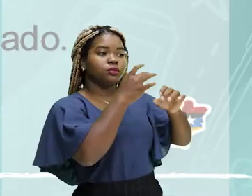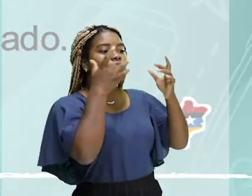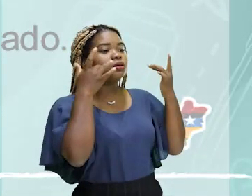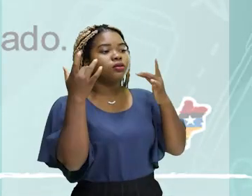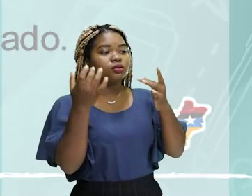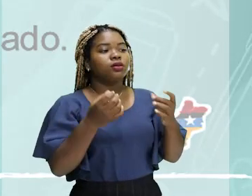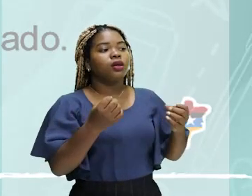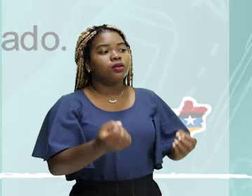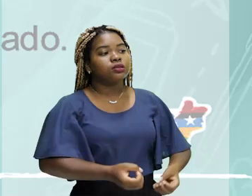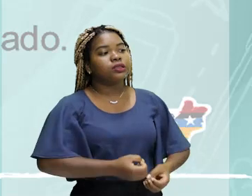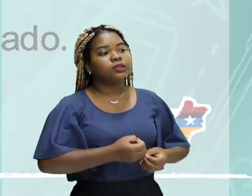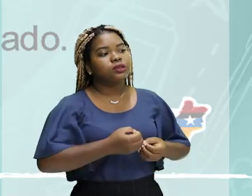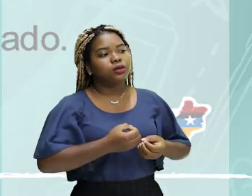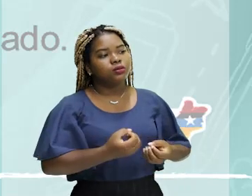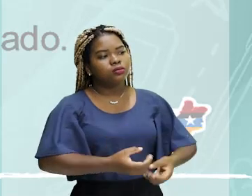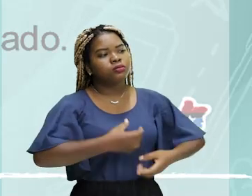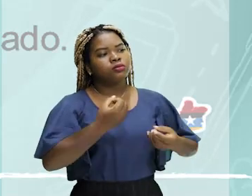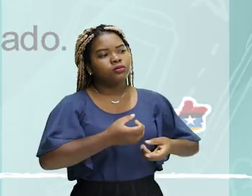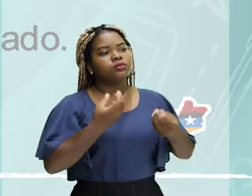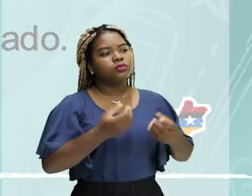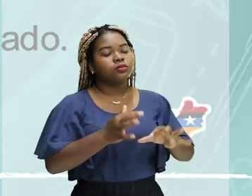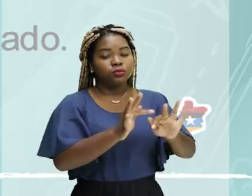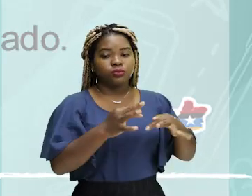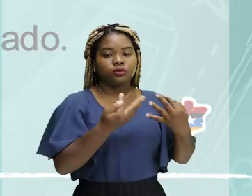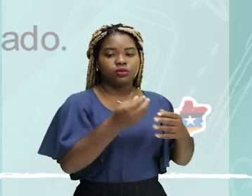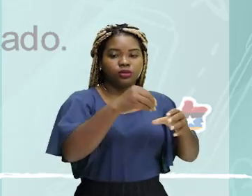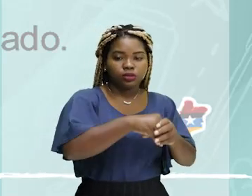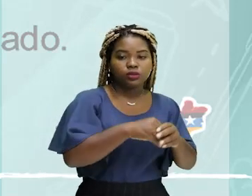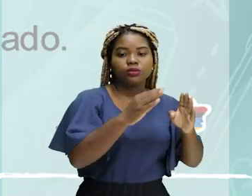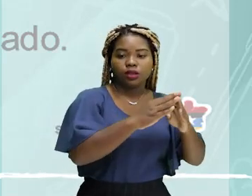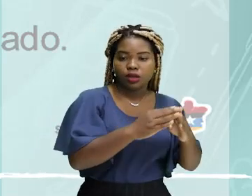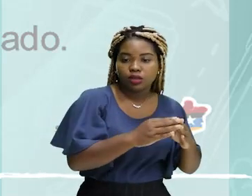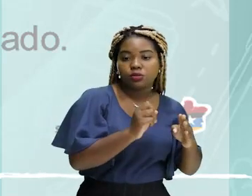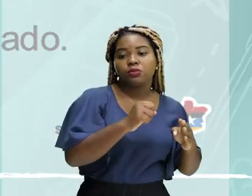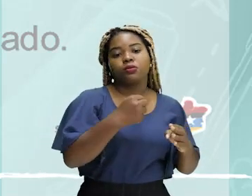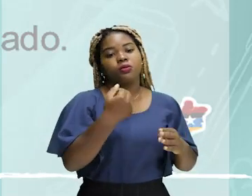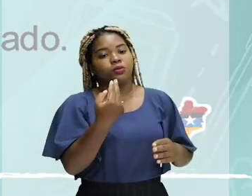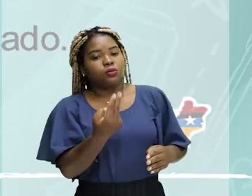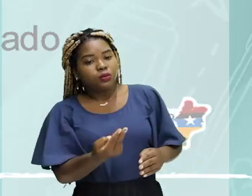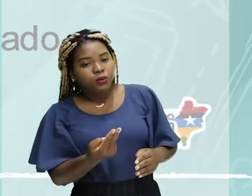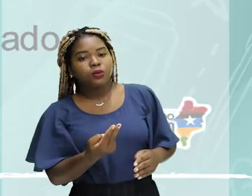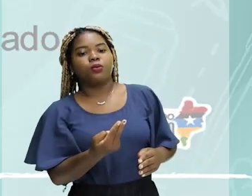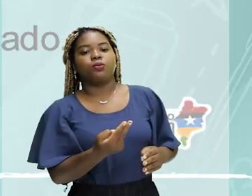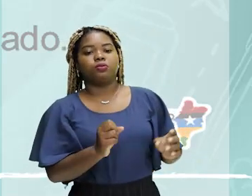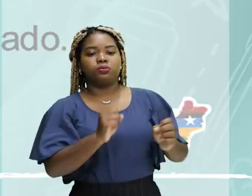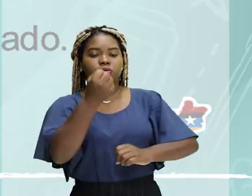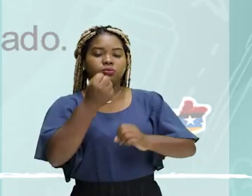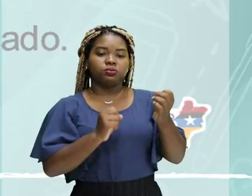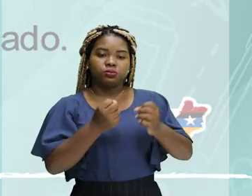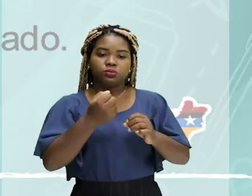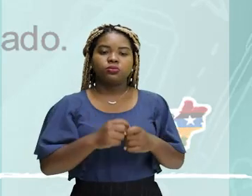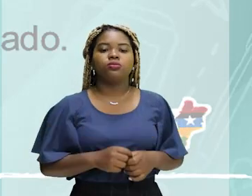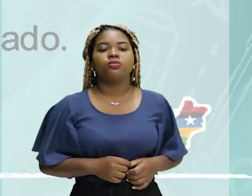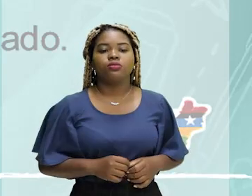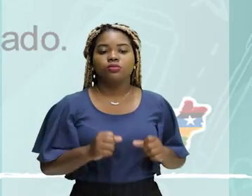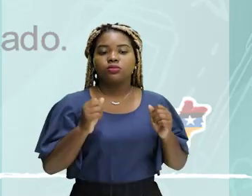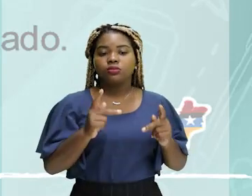famílias dentro de sua própria casa ou em uma pequena oficina. Tal técnica é praticada desde o período